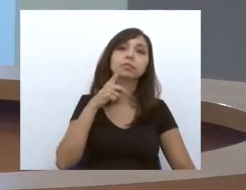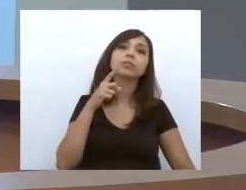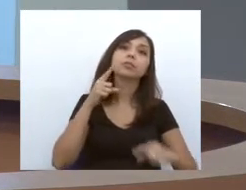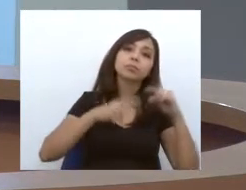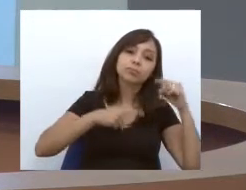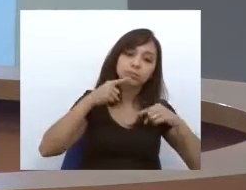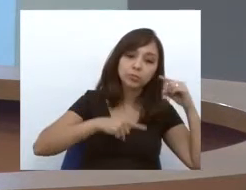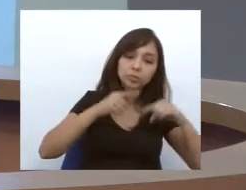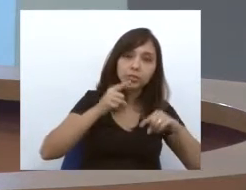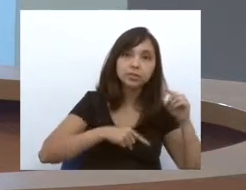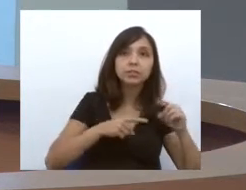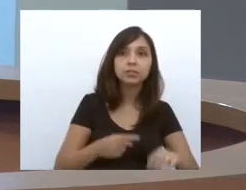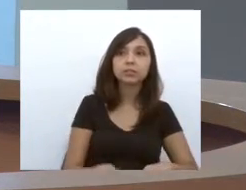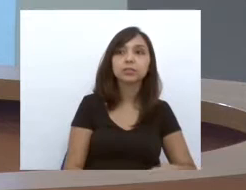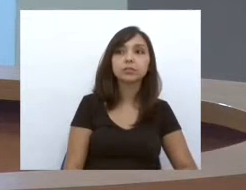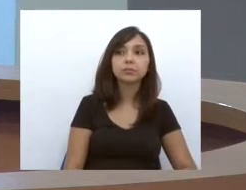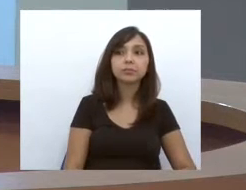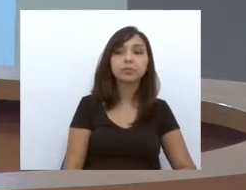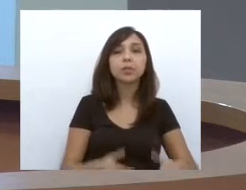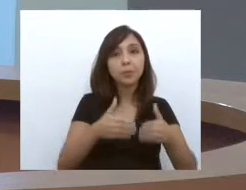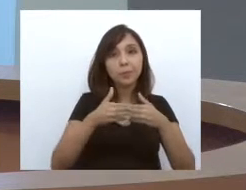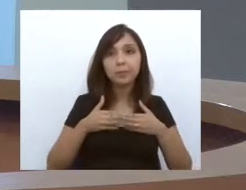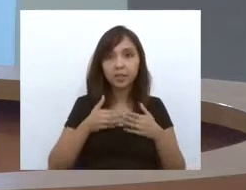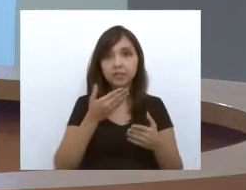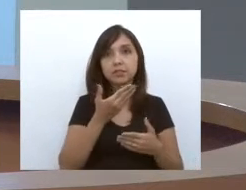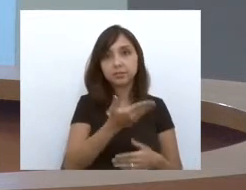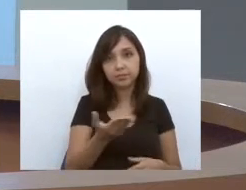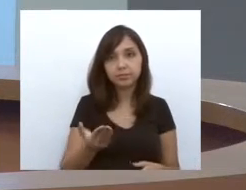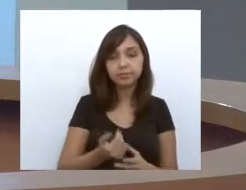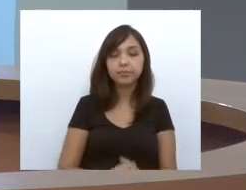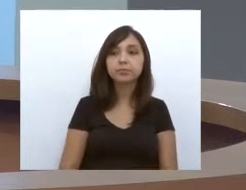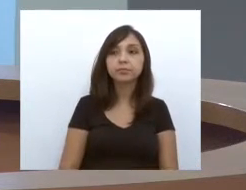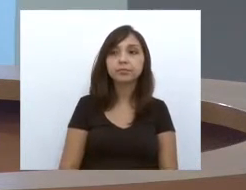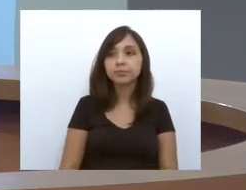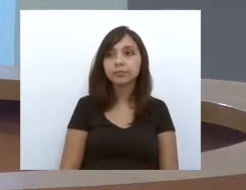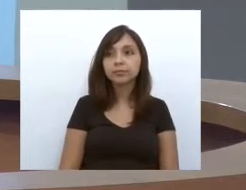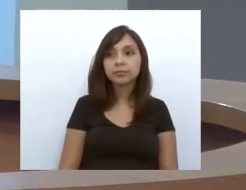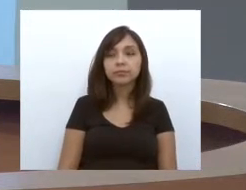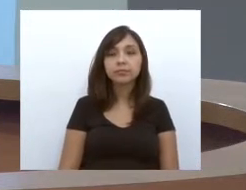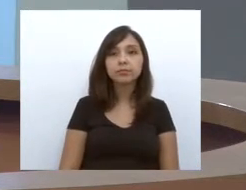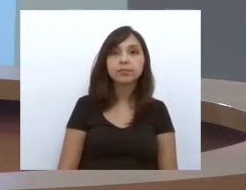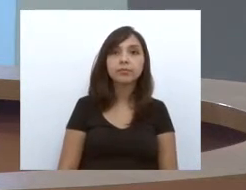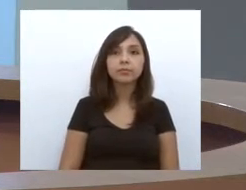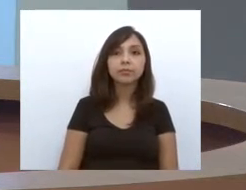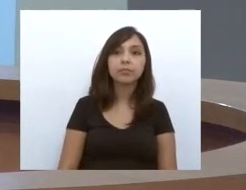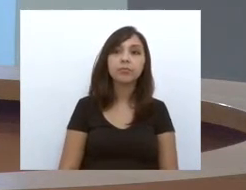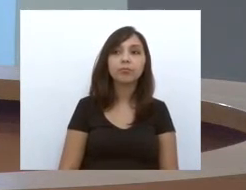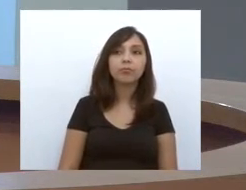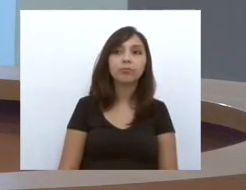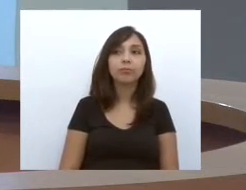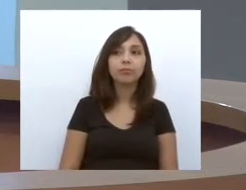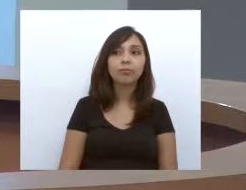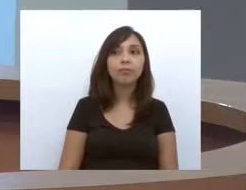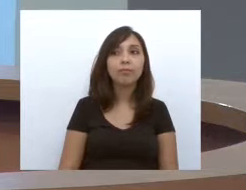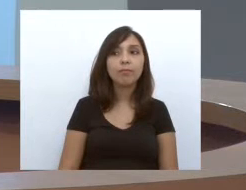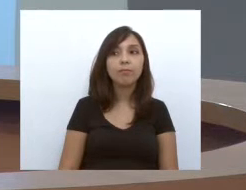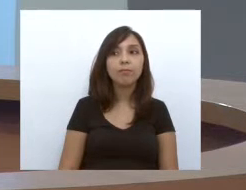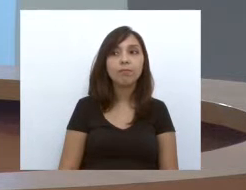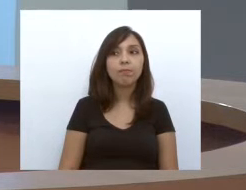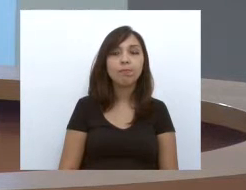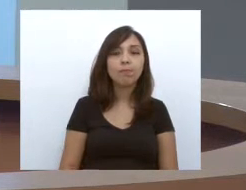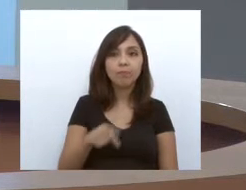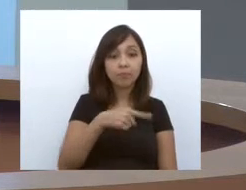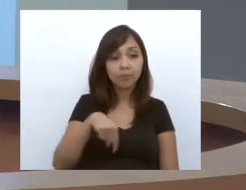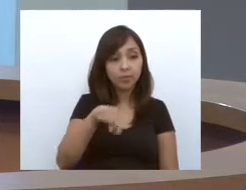políticas, eu peço a Vossa Excelência para que nós ouvimos